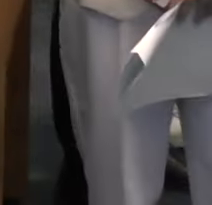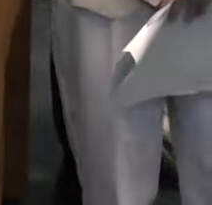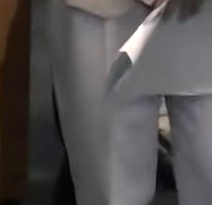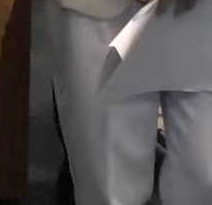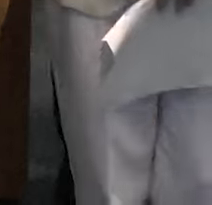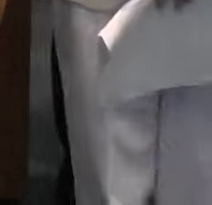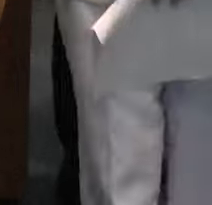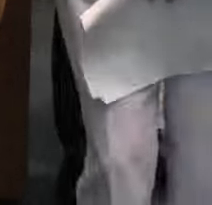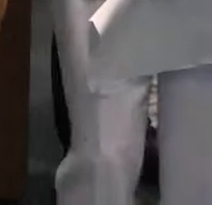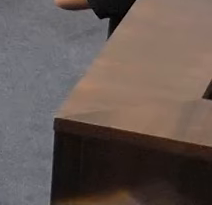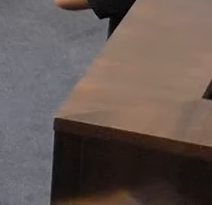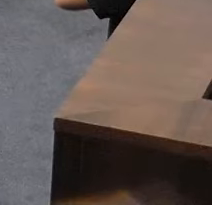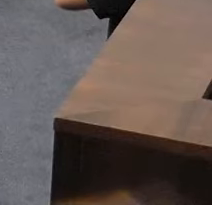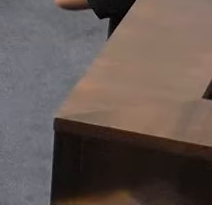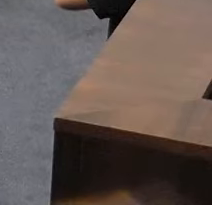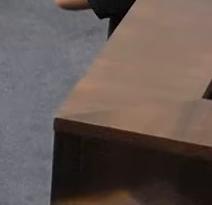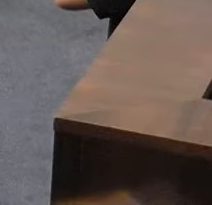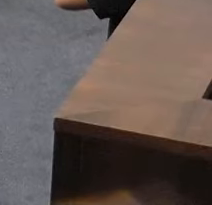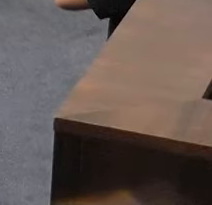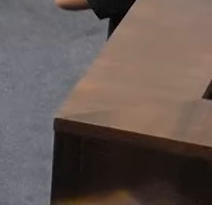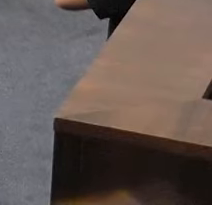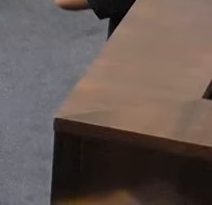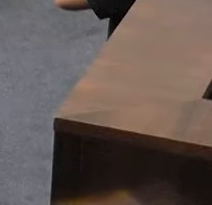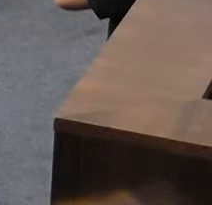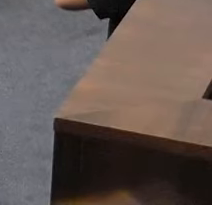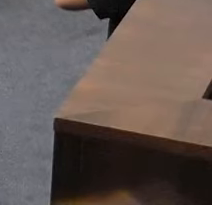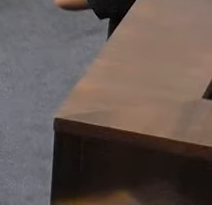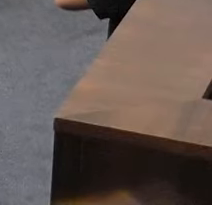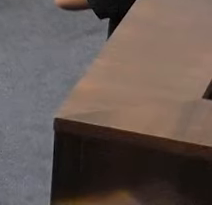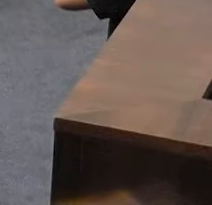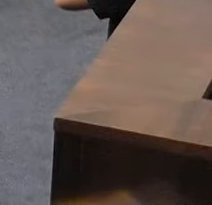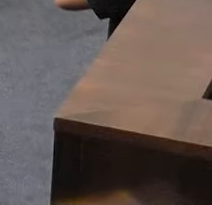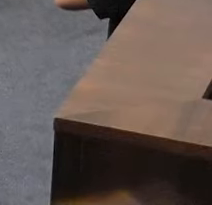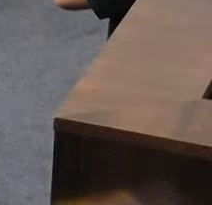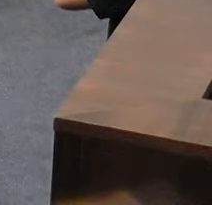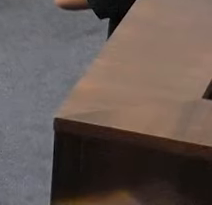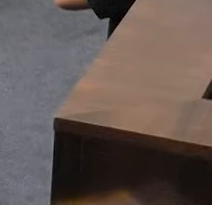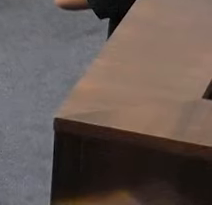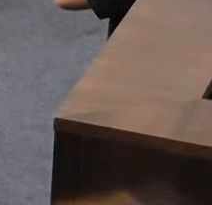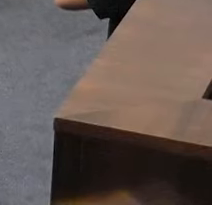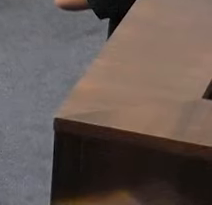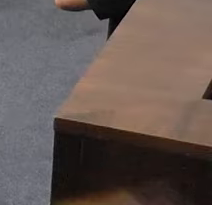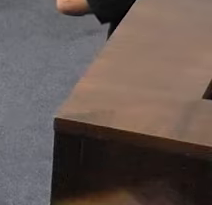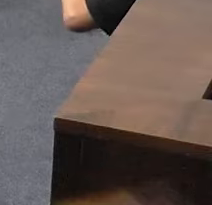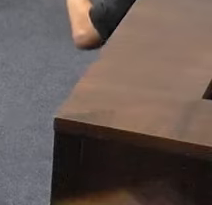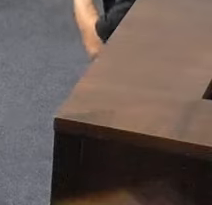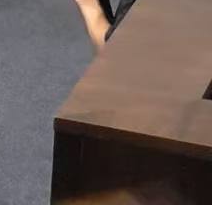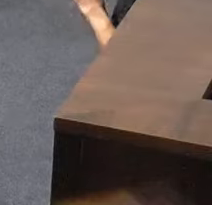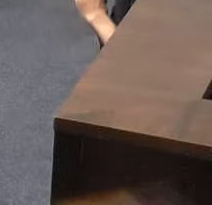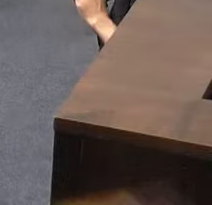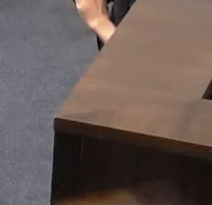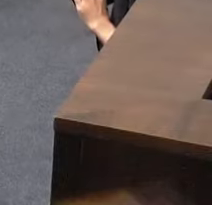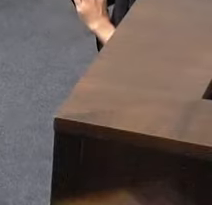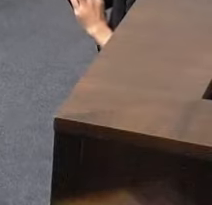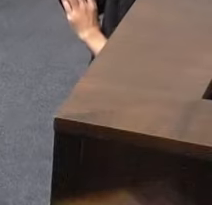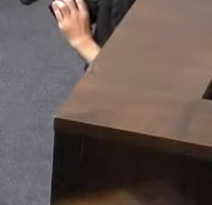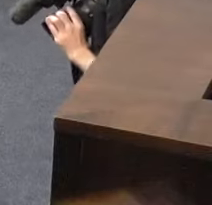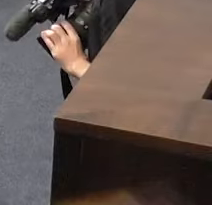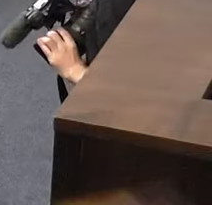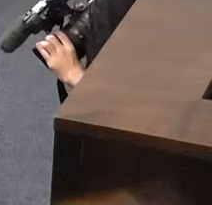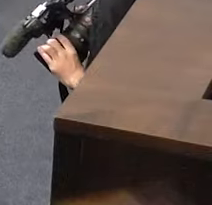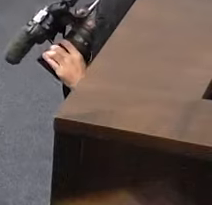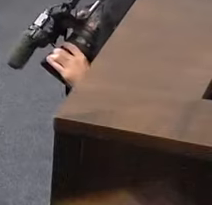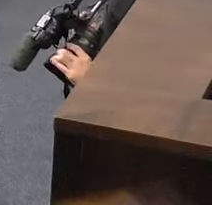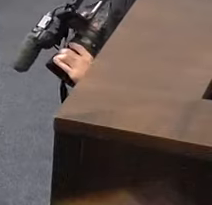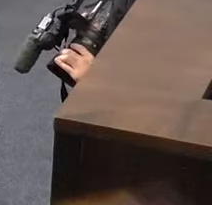não leu... É porque se no substitutivo eu não estou alterando aquilo que já constava, é porque continua. Essa